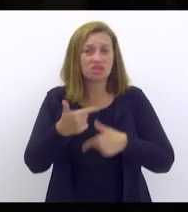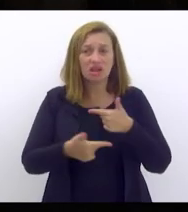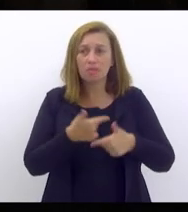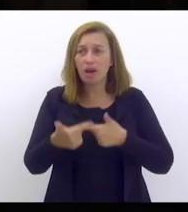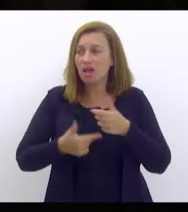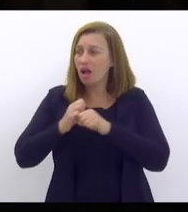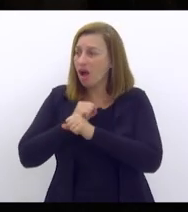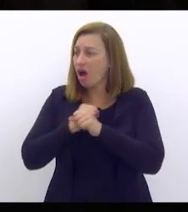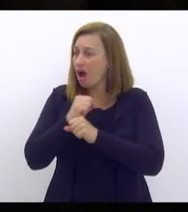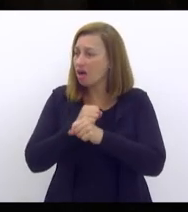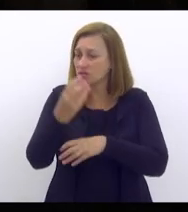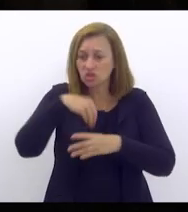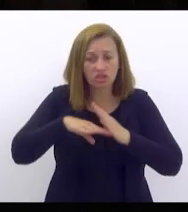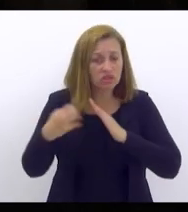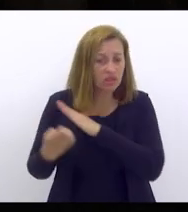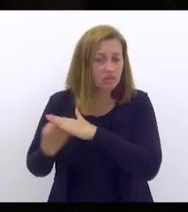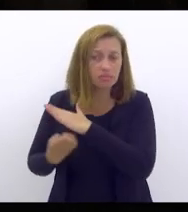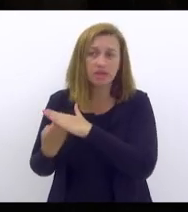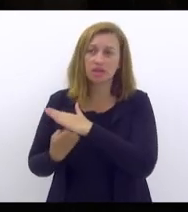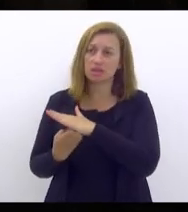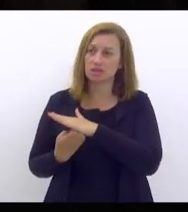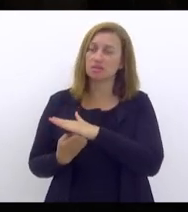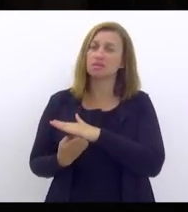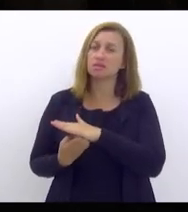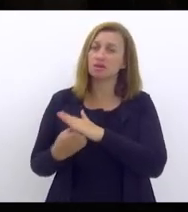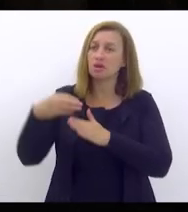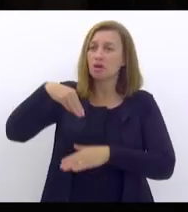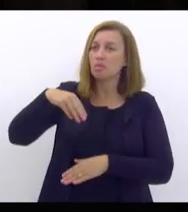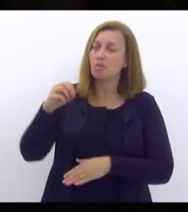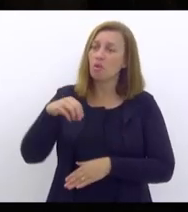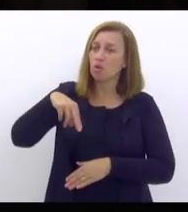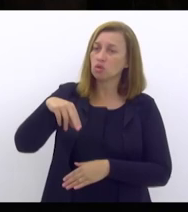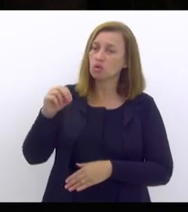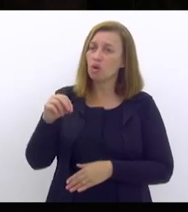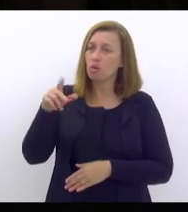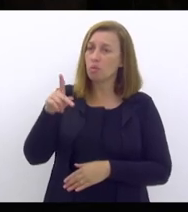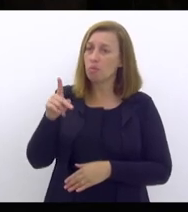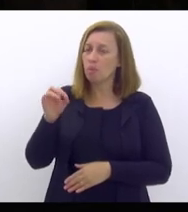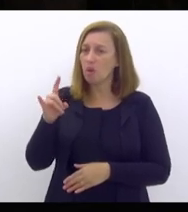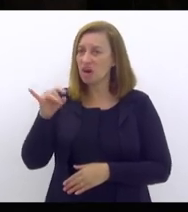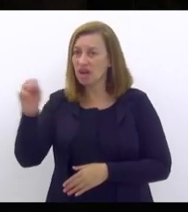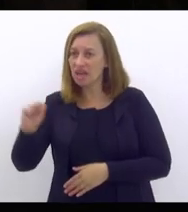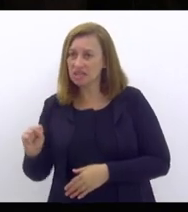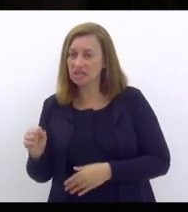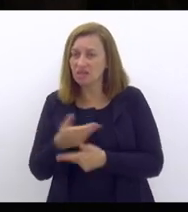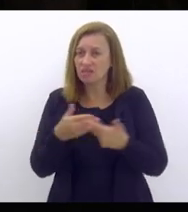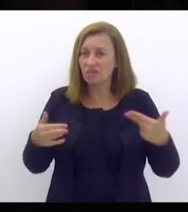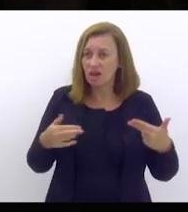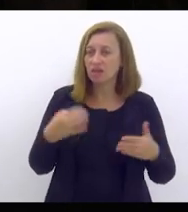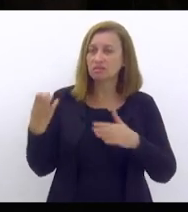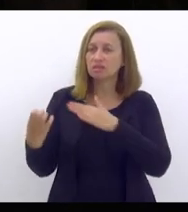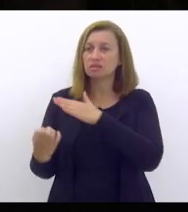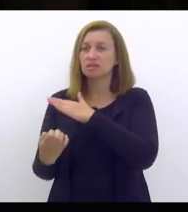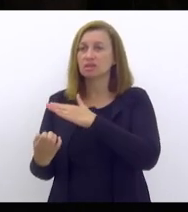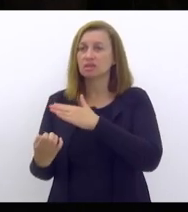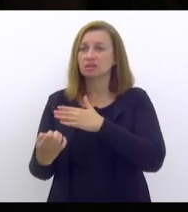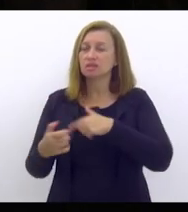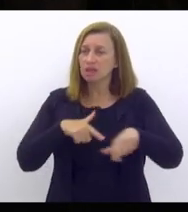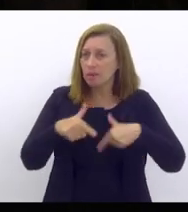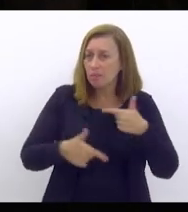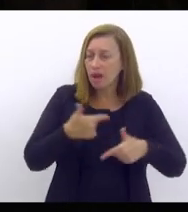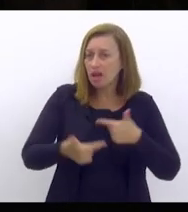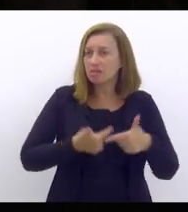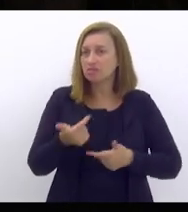empresa há anos, uma empresa que monopoliza, inclusive, muitos dos serviços da região e que precisa